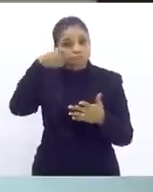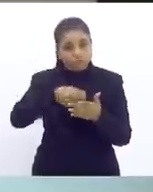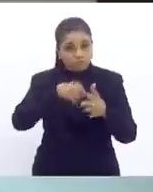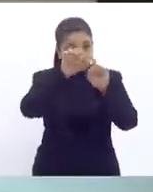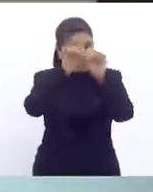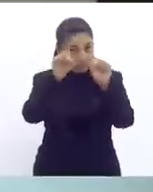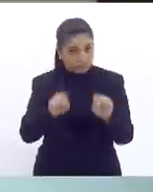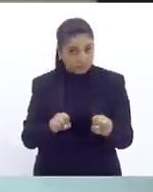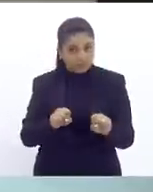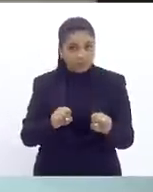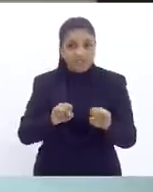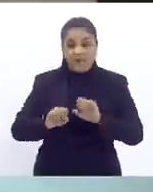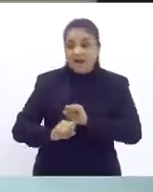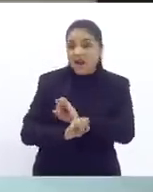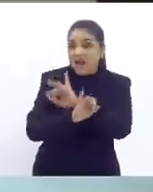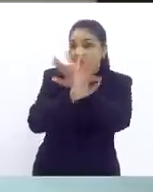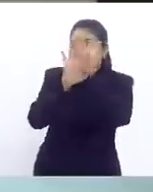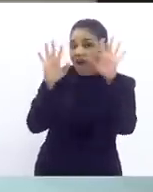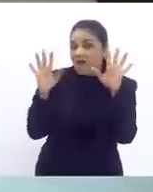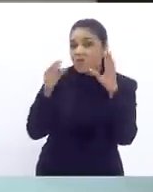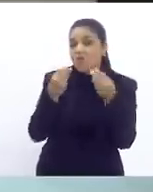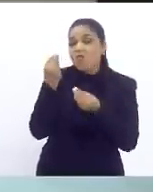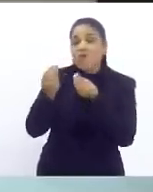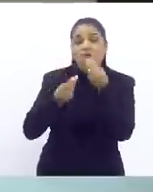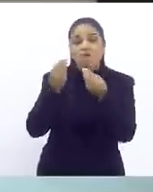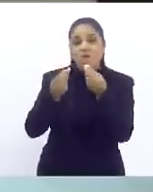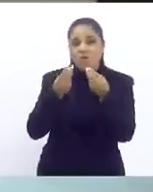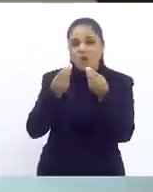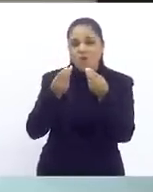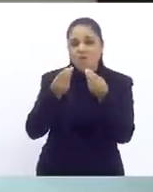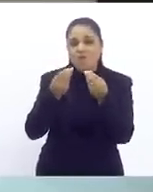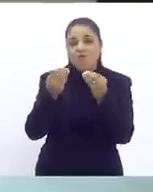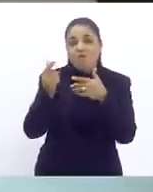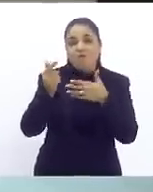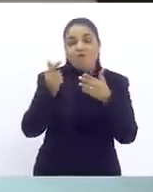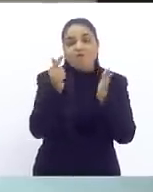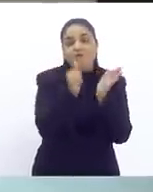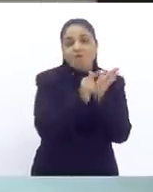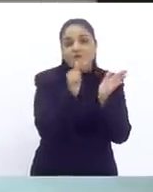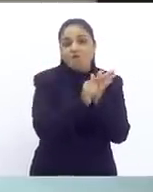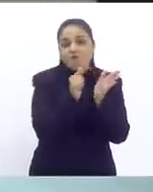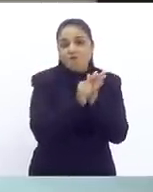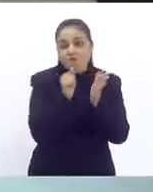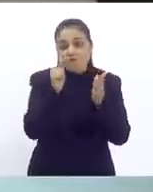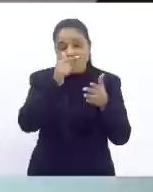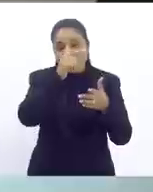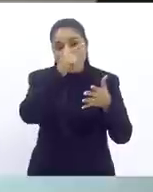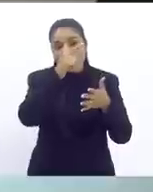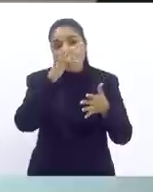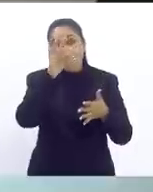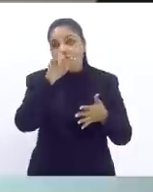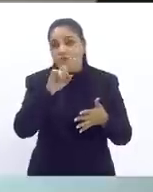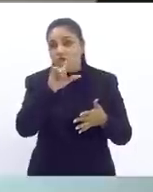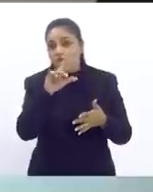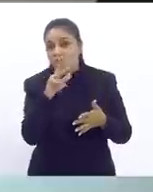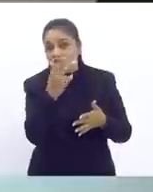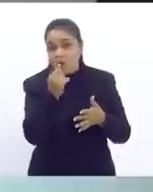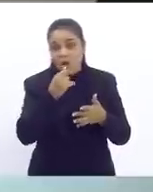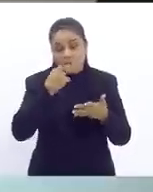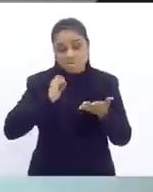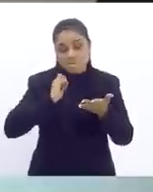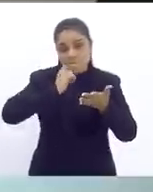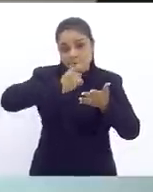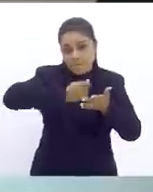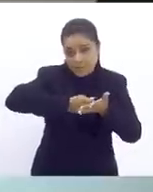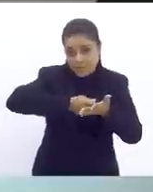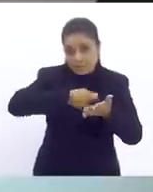não se define claramente Como irá proceder com as questões de folha de pagamento que esse trabalho embora desgastante ruim para o pensionista